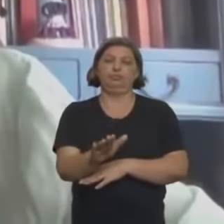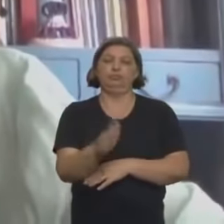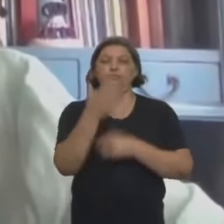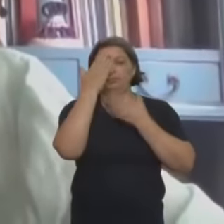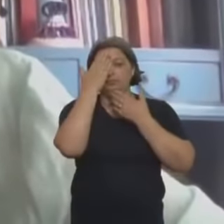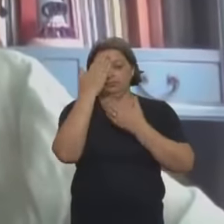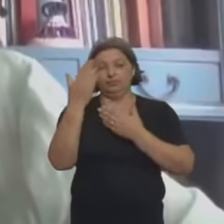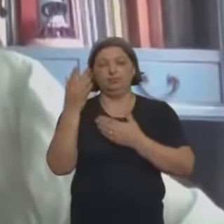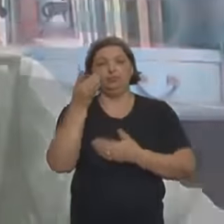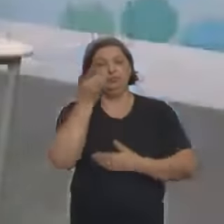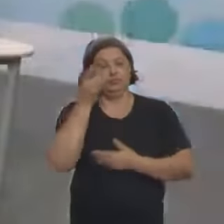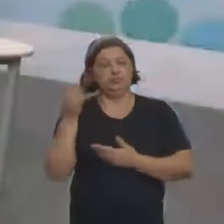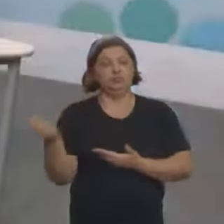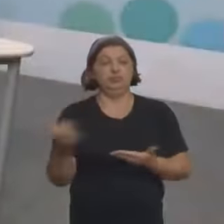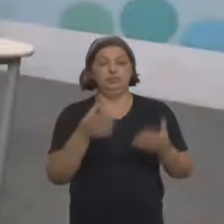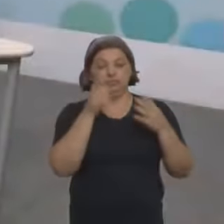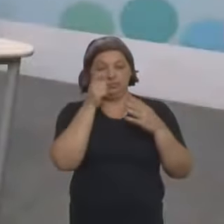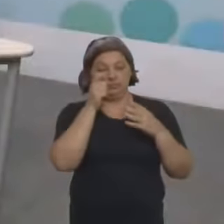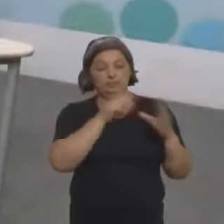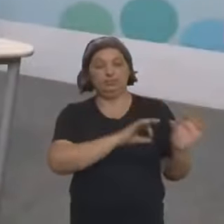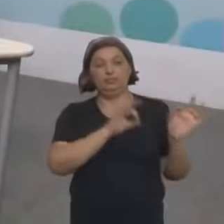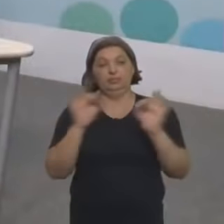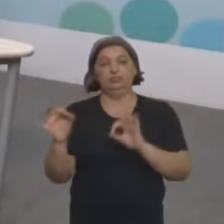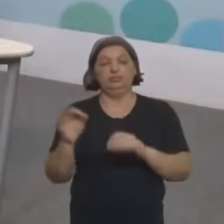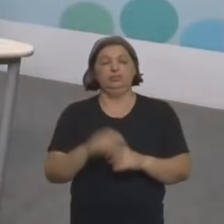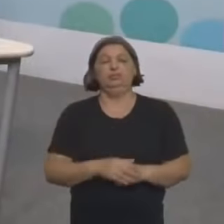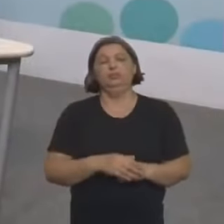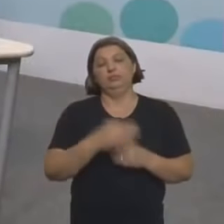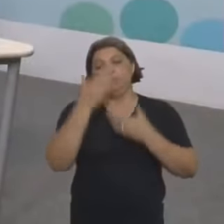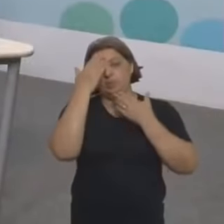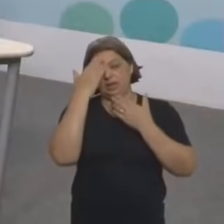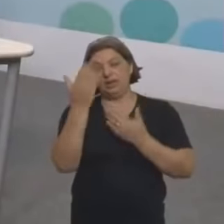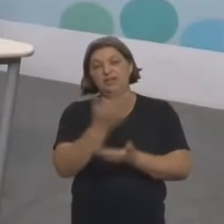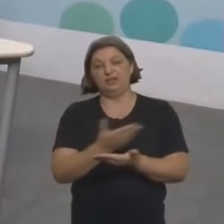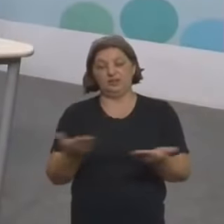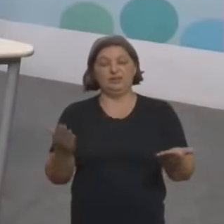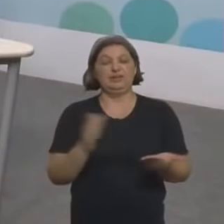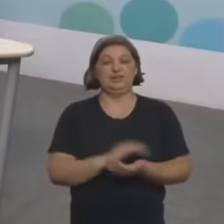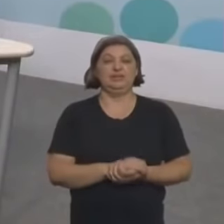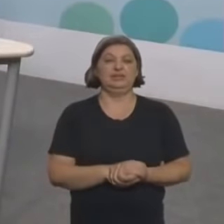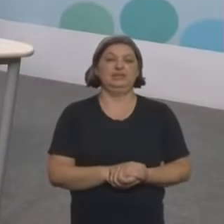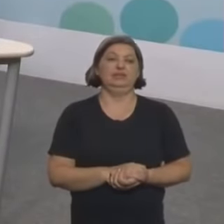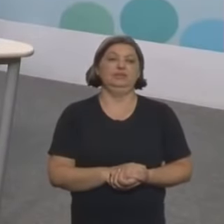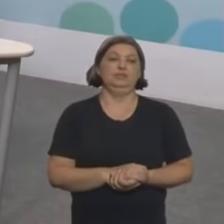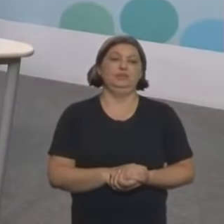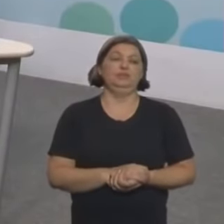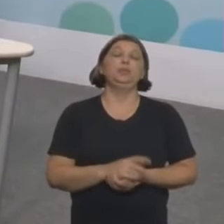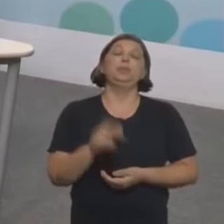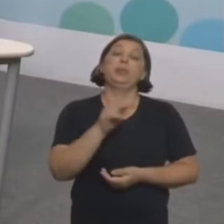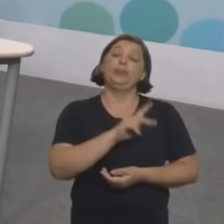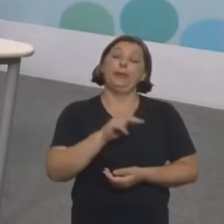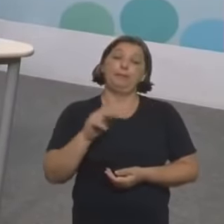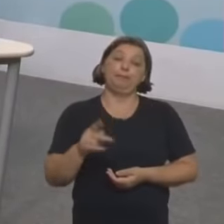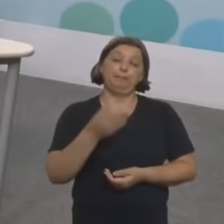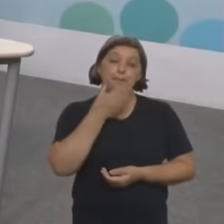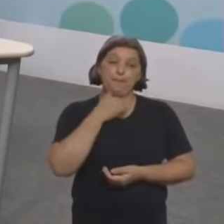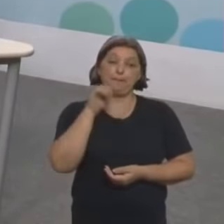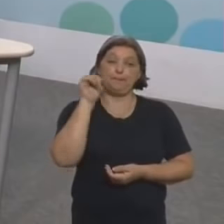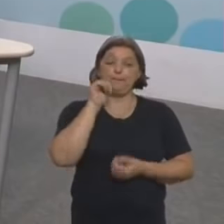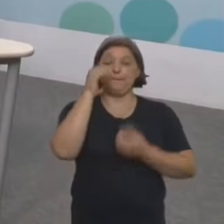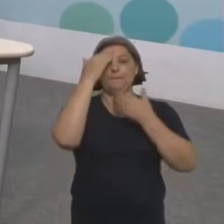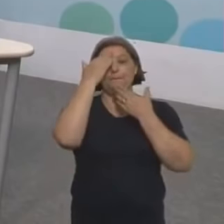presença. É isso. Obrigada, Carol e Paula. Imagina, a gente que agradece, Marcela. Professores e professoras, muito